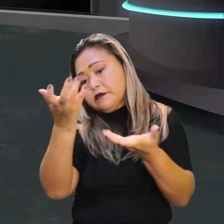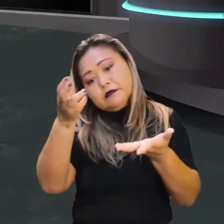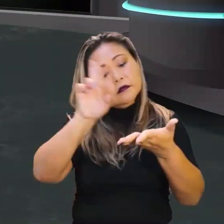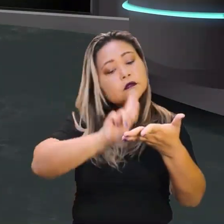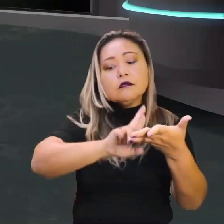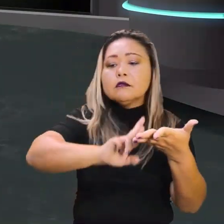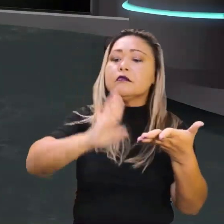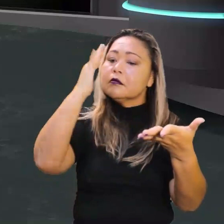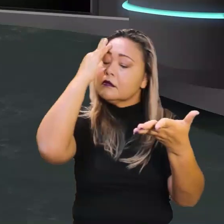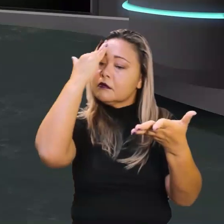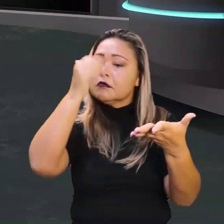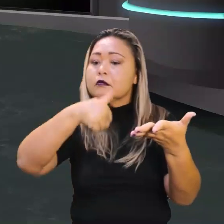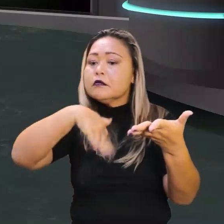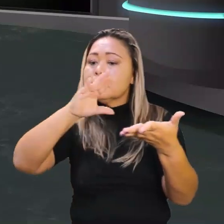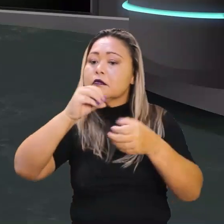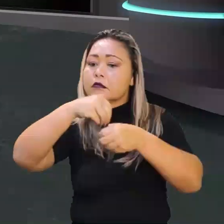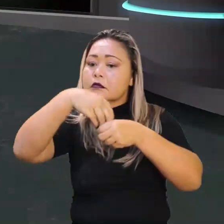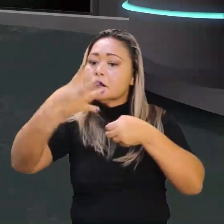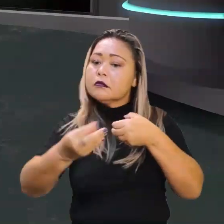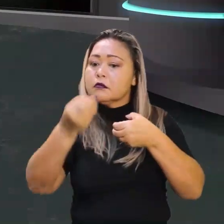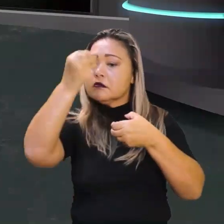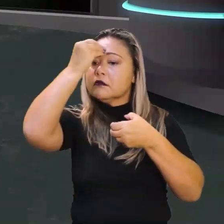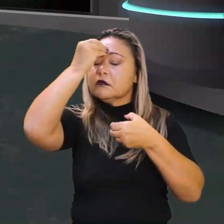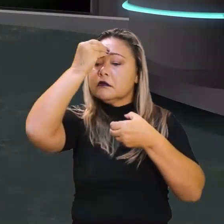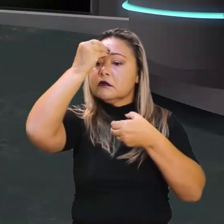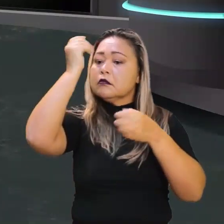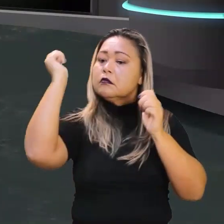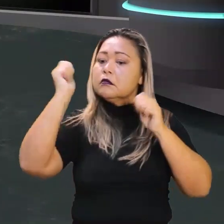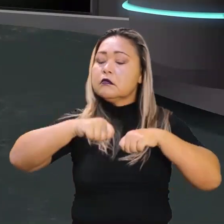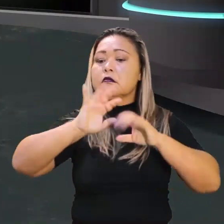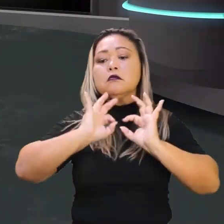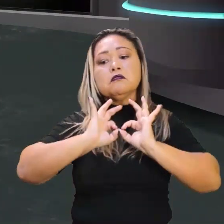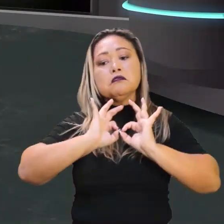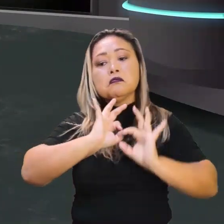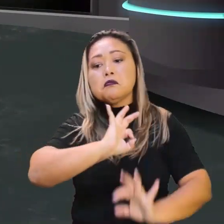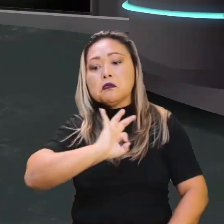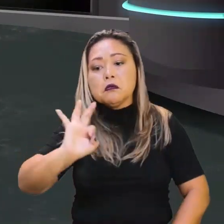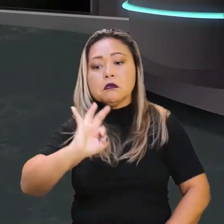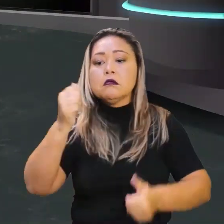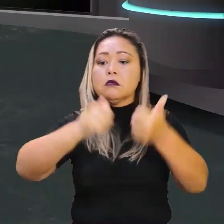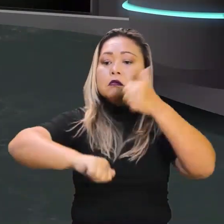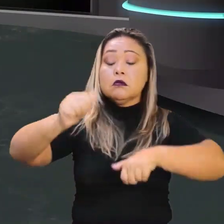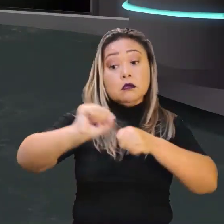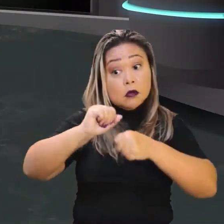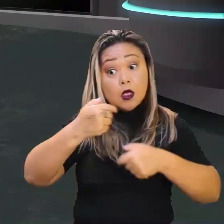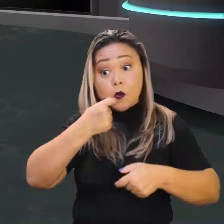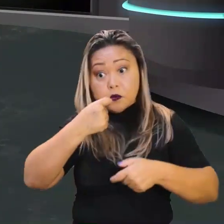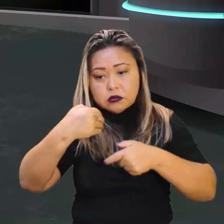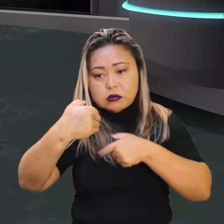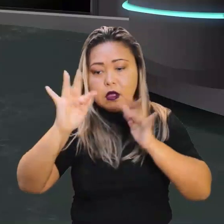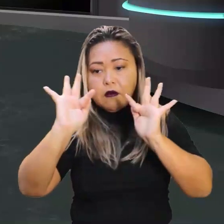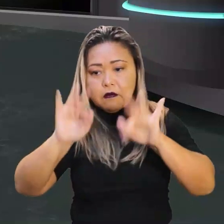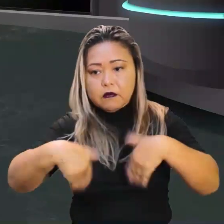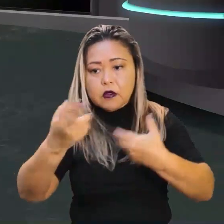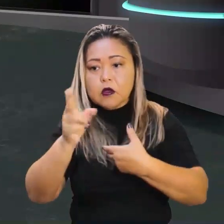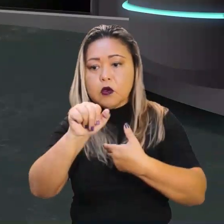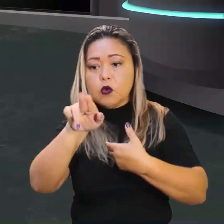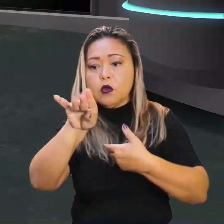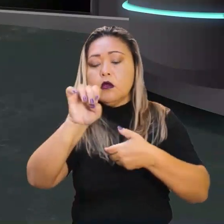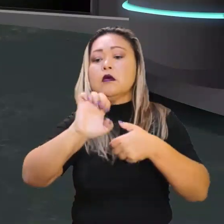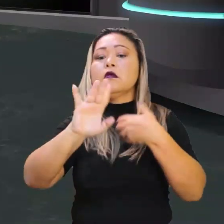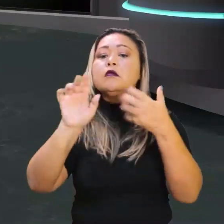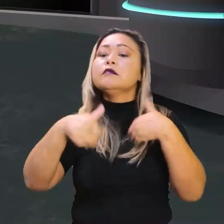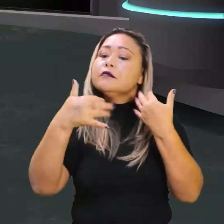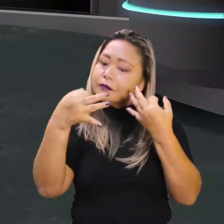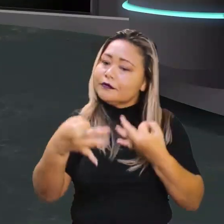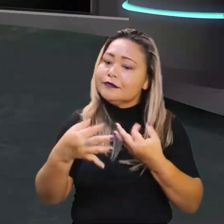acertado, compreendido mais o conteúdo, para que vocês tenham uma excelente avaliação. Já estamos chegando aí quase ao final da unidade, né, professor?